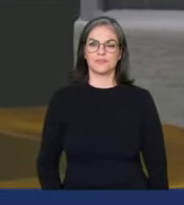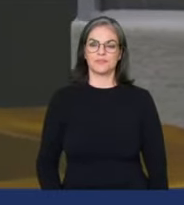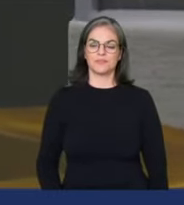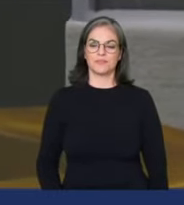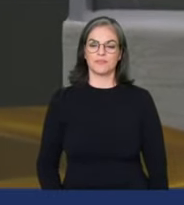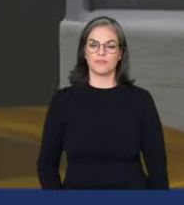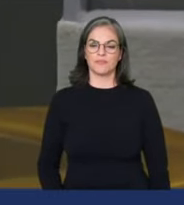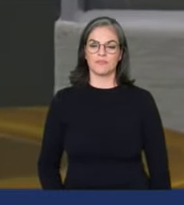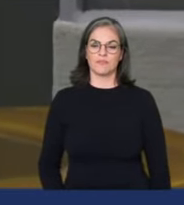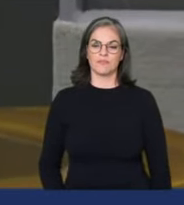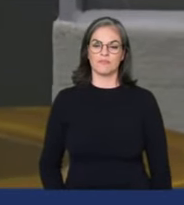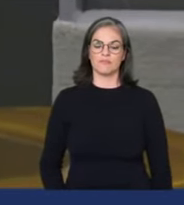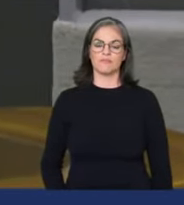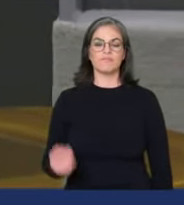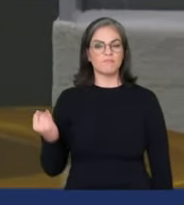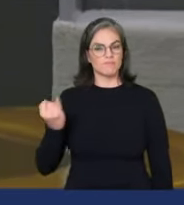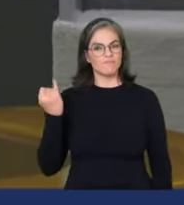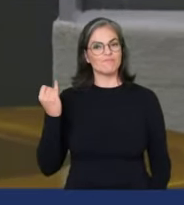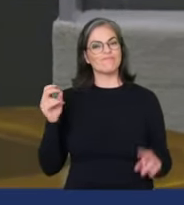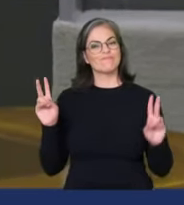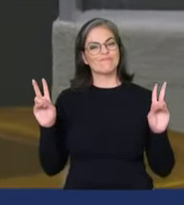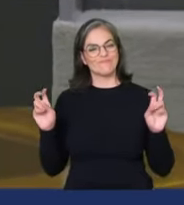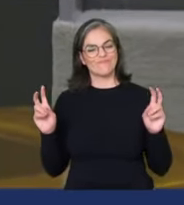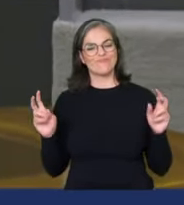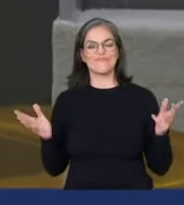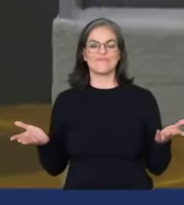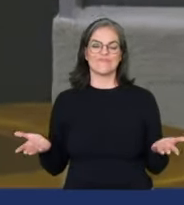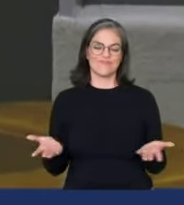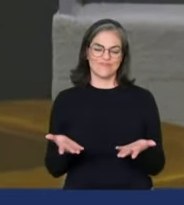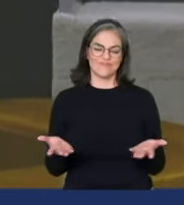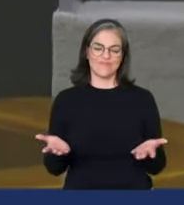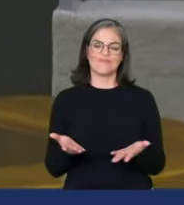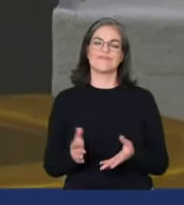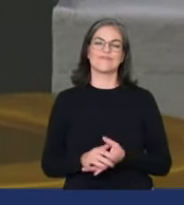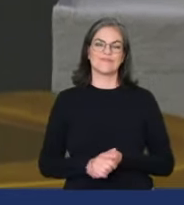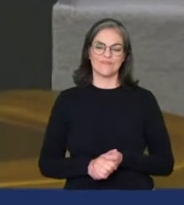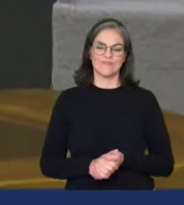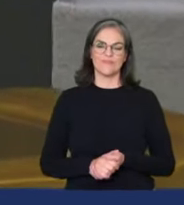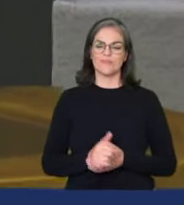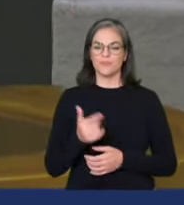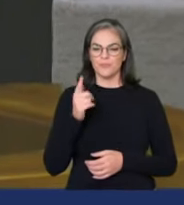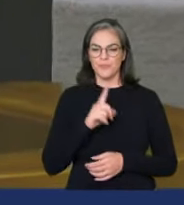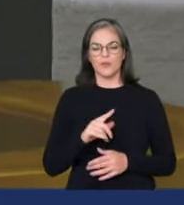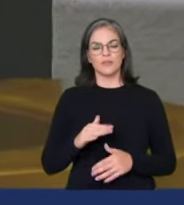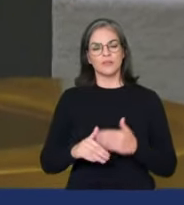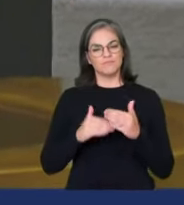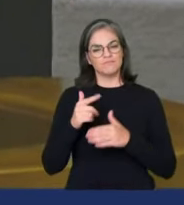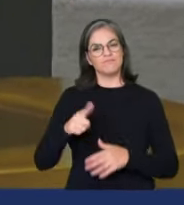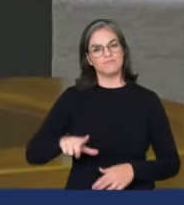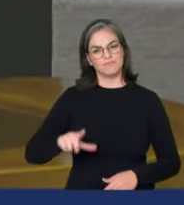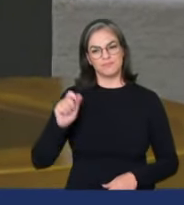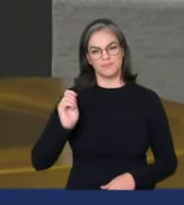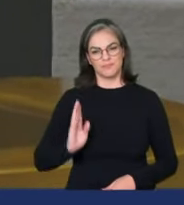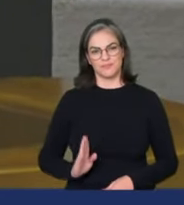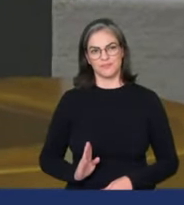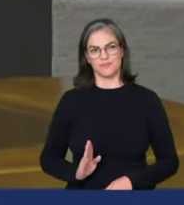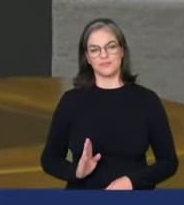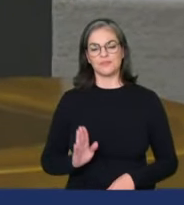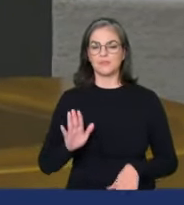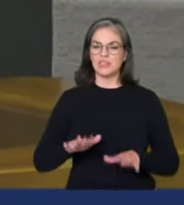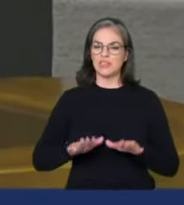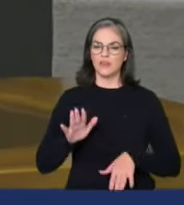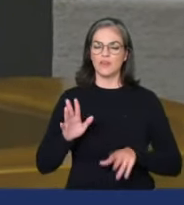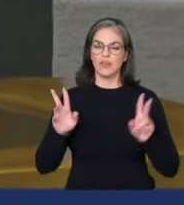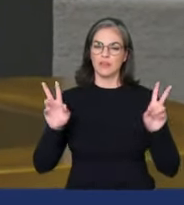super importante para a retomada do desenvolvimento no Brasil. Talvez seja o tema mais